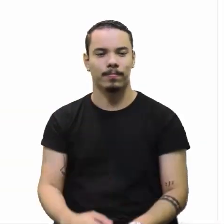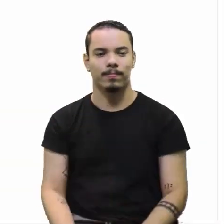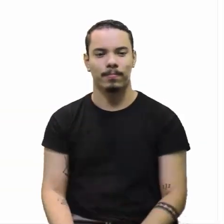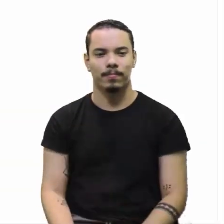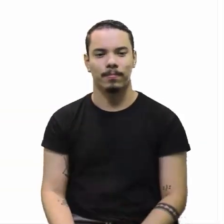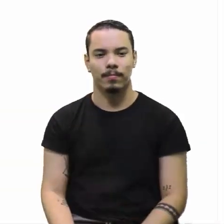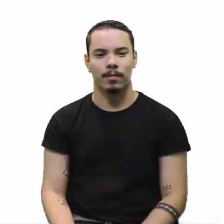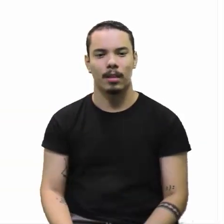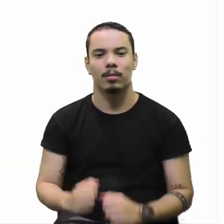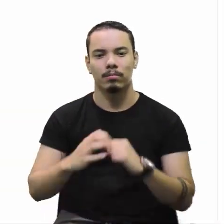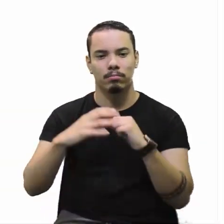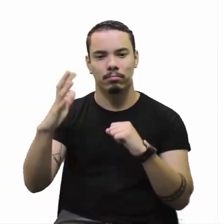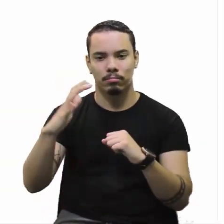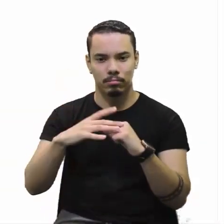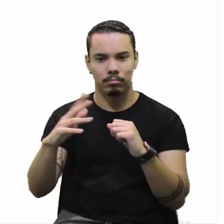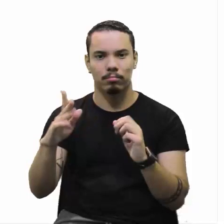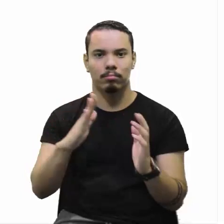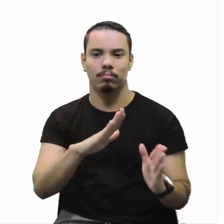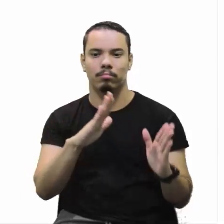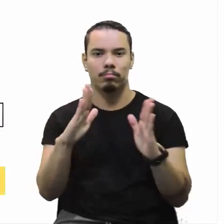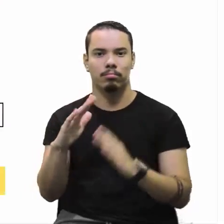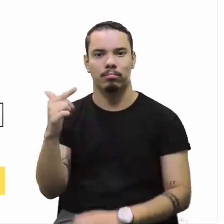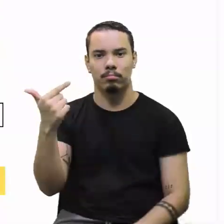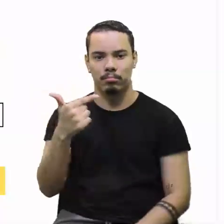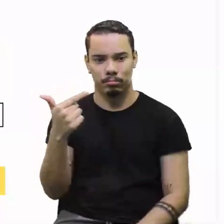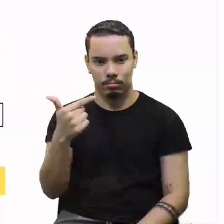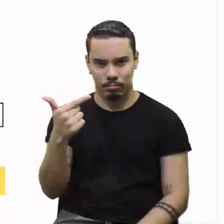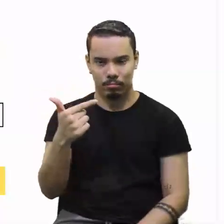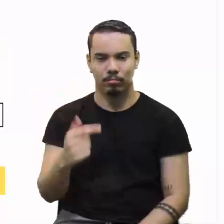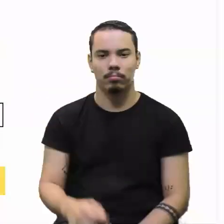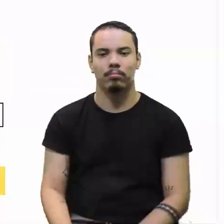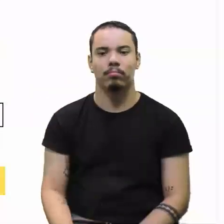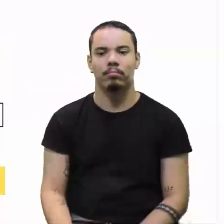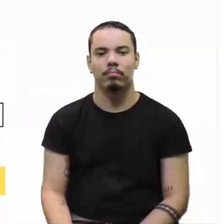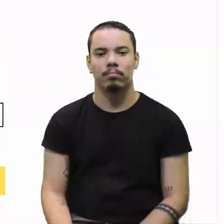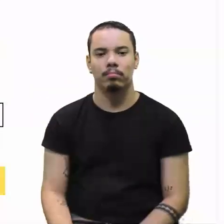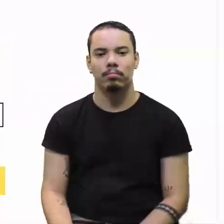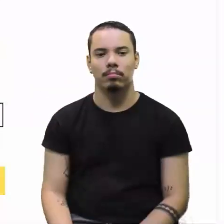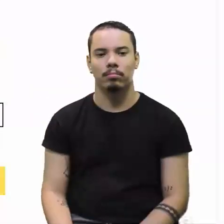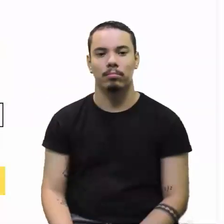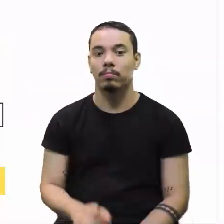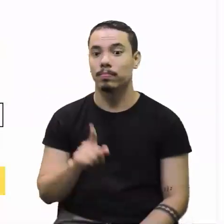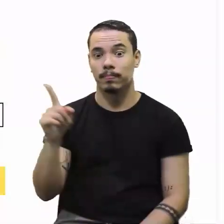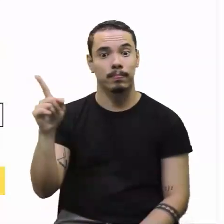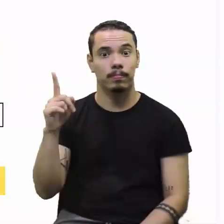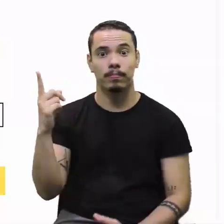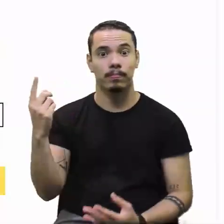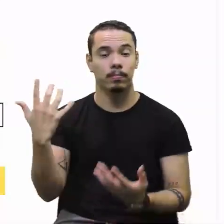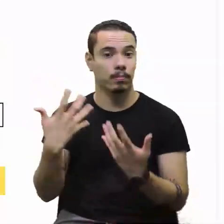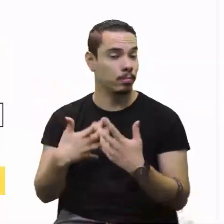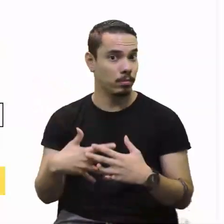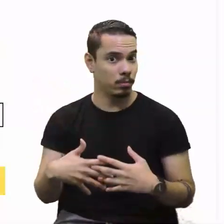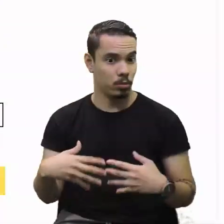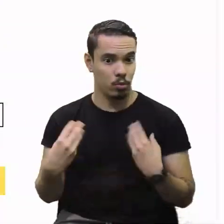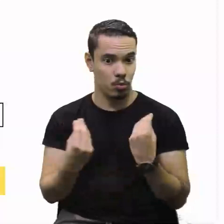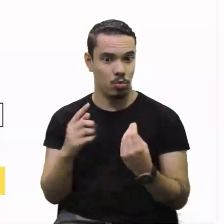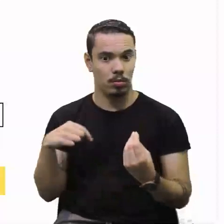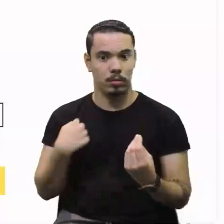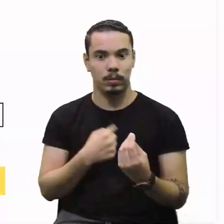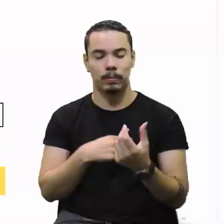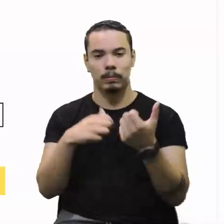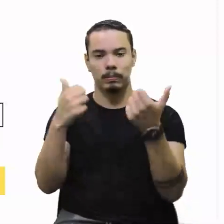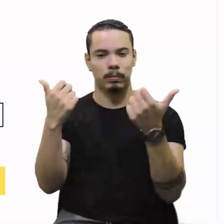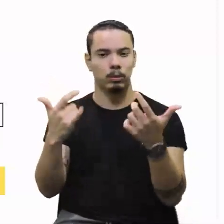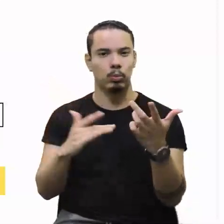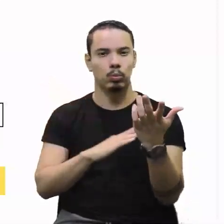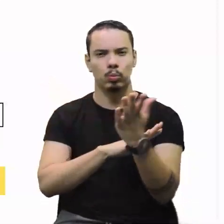aí, ondas eletromagnéticas, parte 2. O espectro eletromagnético, nós falamos sobre ele, né?